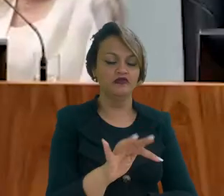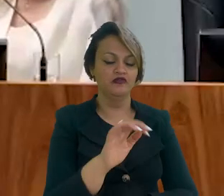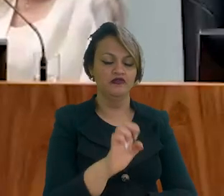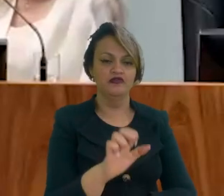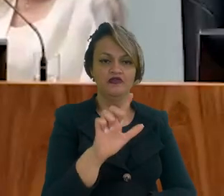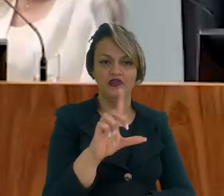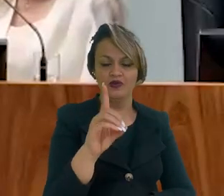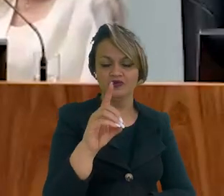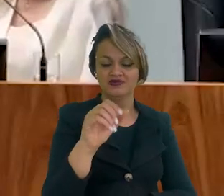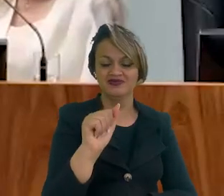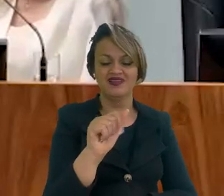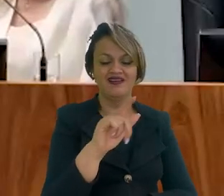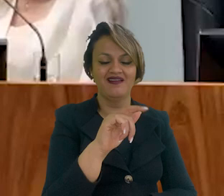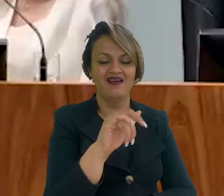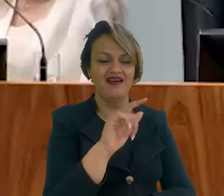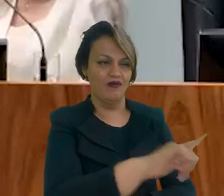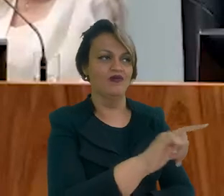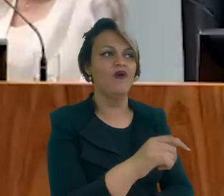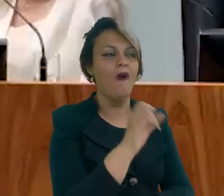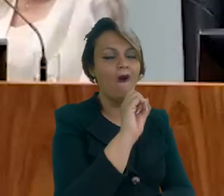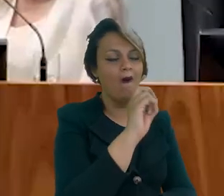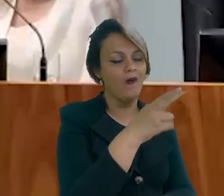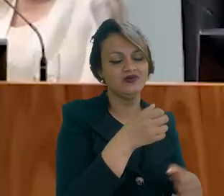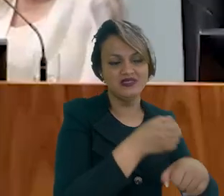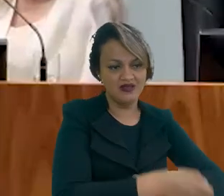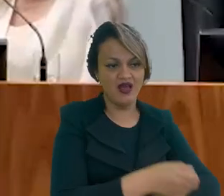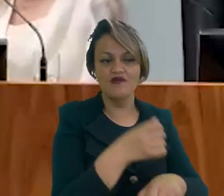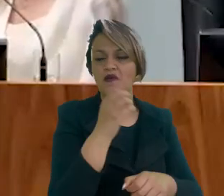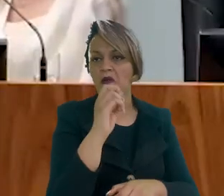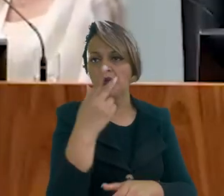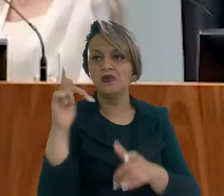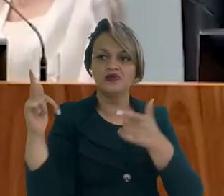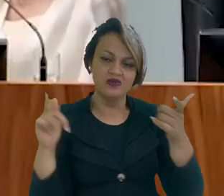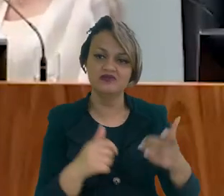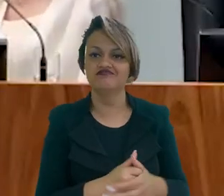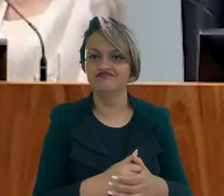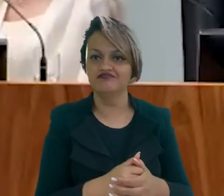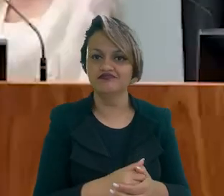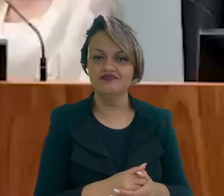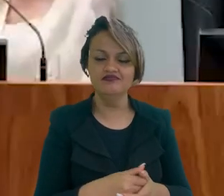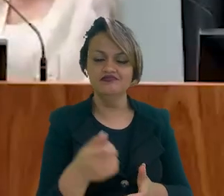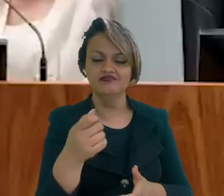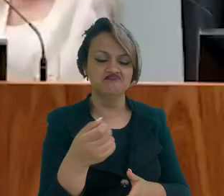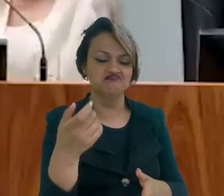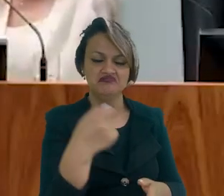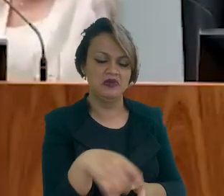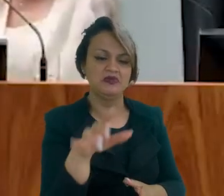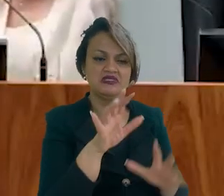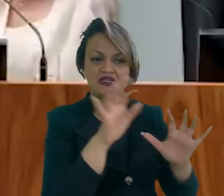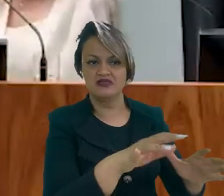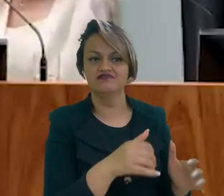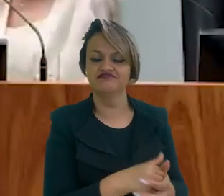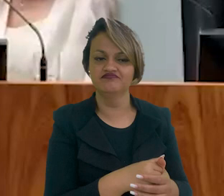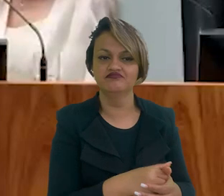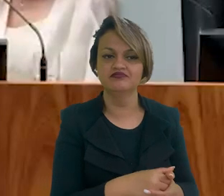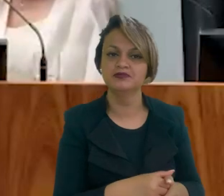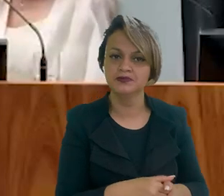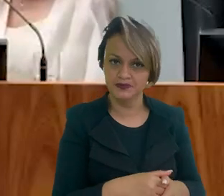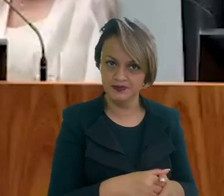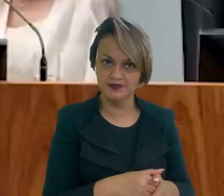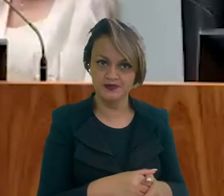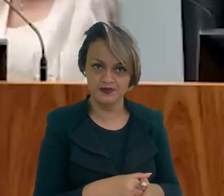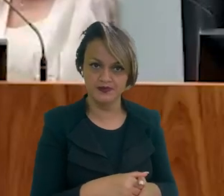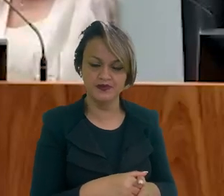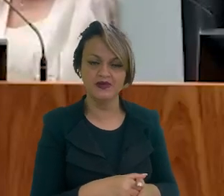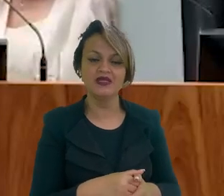ele não precisa ser senhor feudal propriamente ou um intercalado né um escravo ou alguma coisa assim